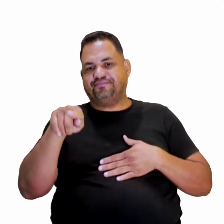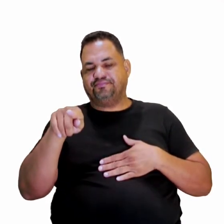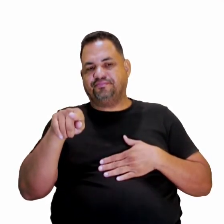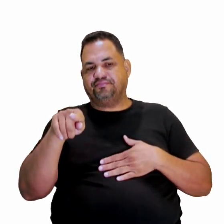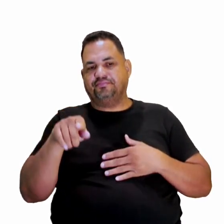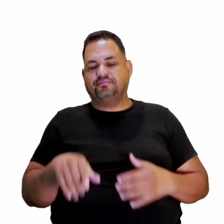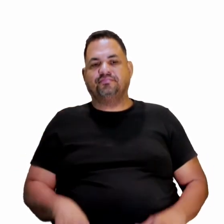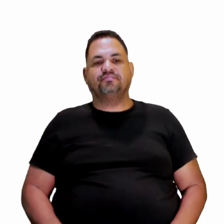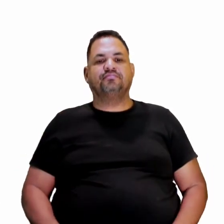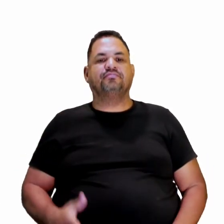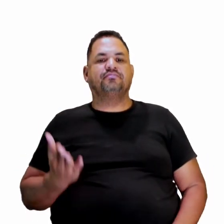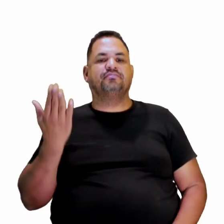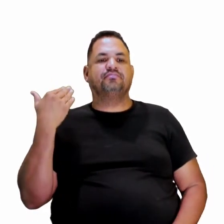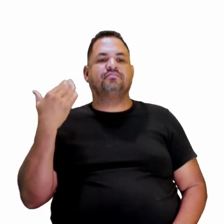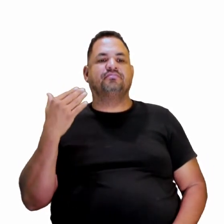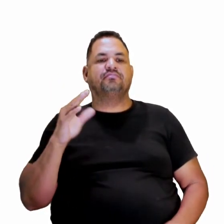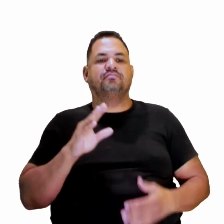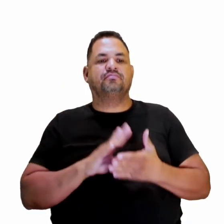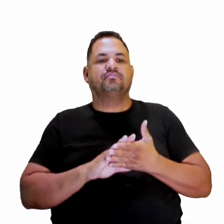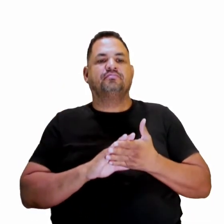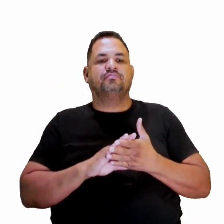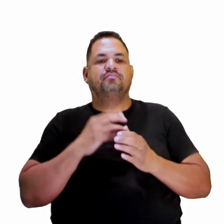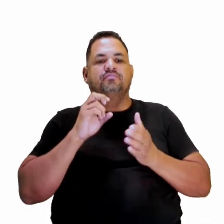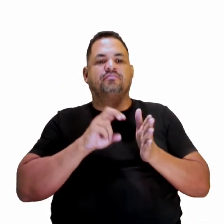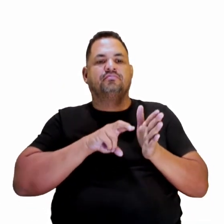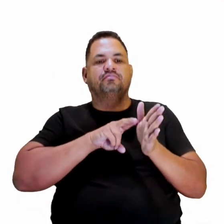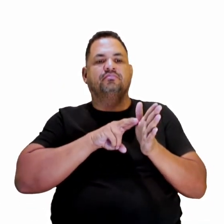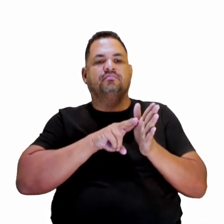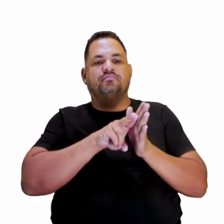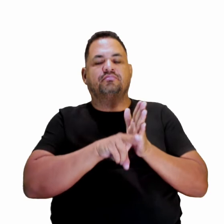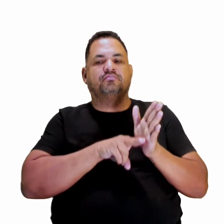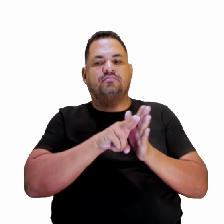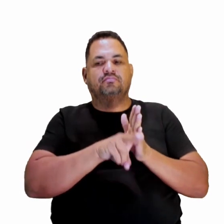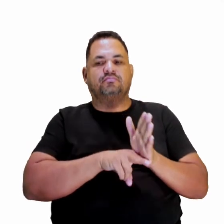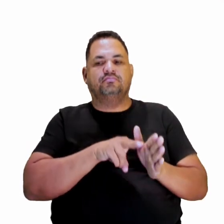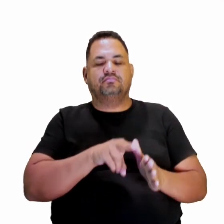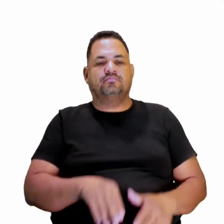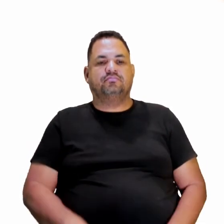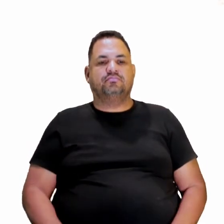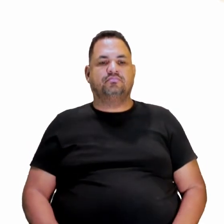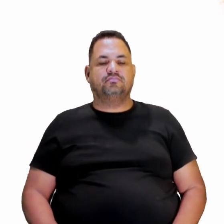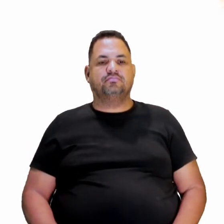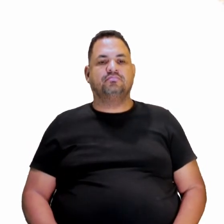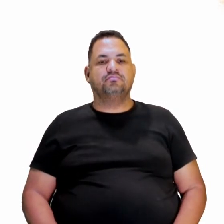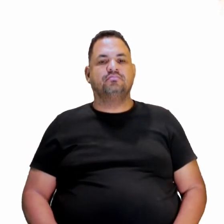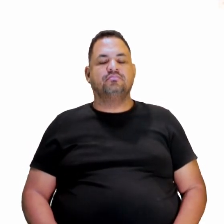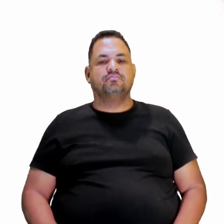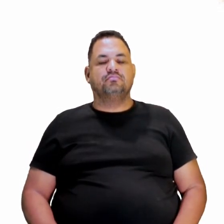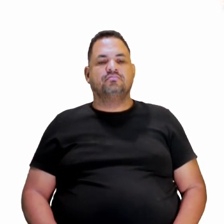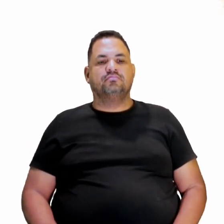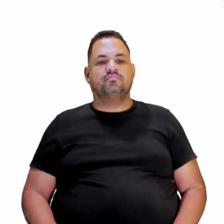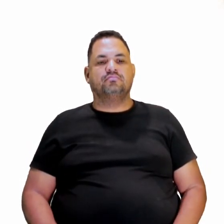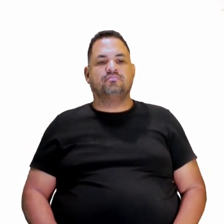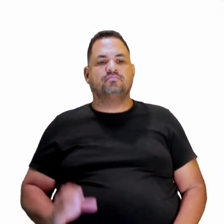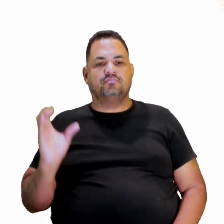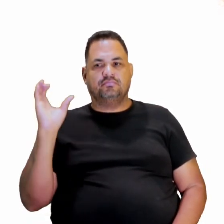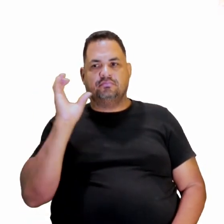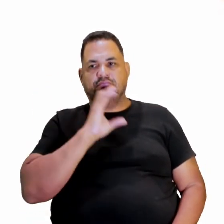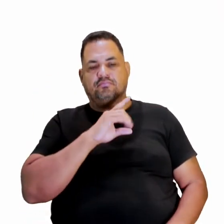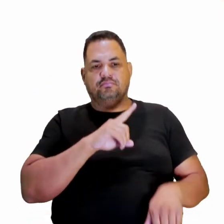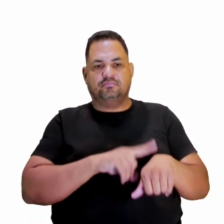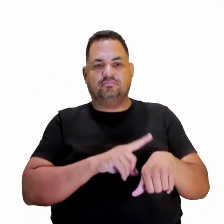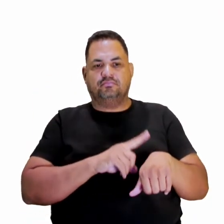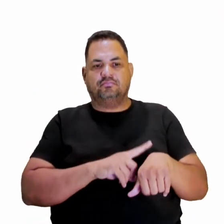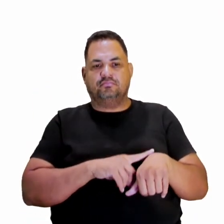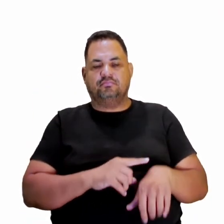no passado, de trem, para o trabalho de trem. Número 3, he didn't arrive. Eu tô indo rapidinho por causa do tempo.